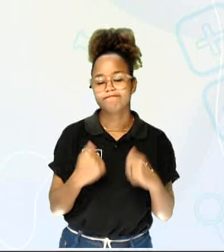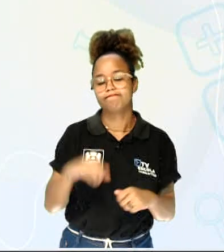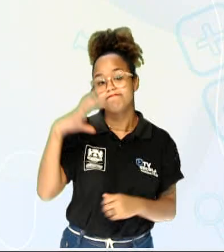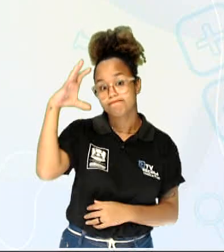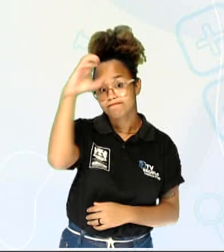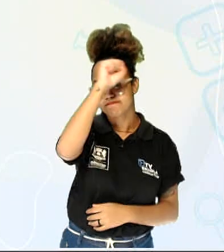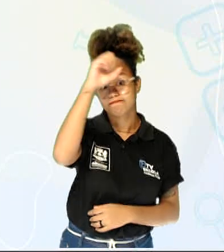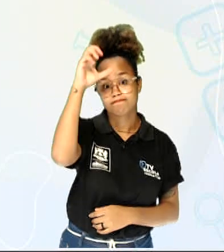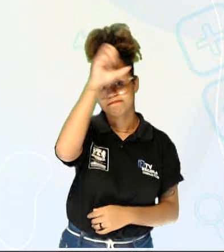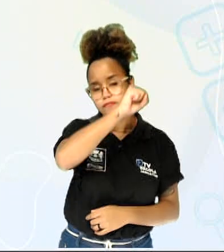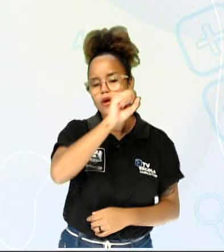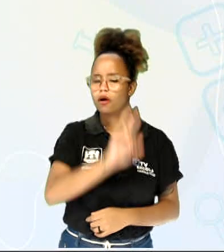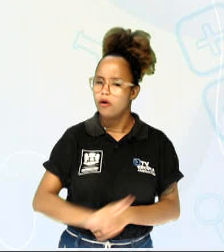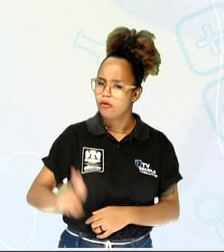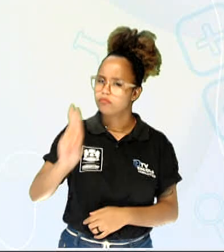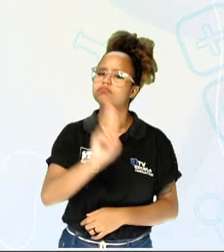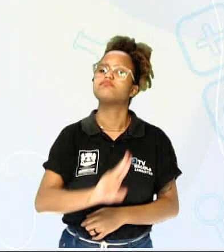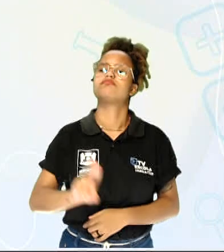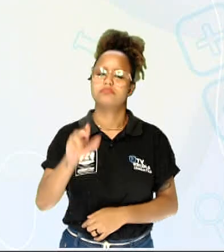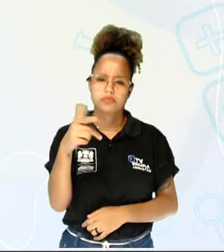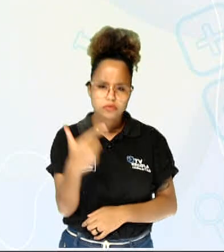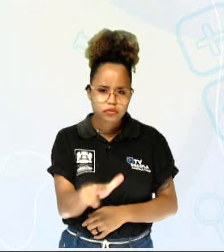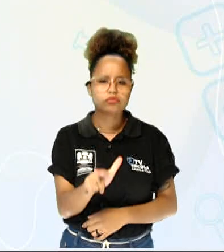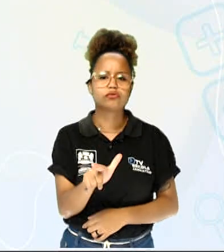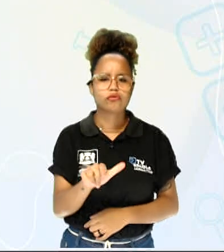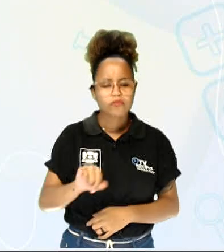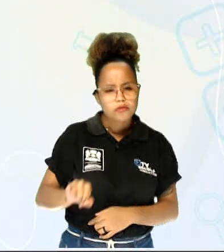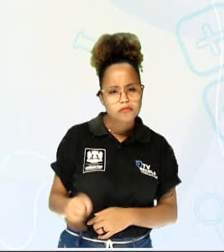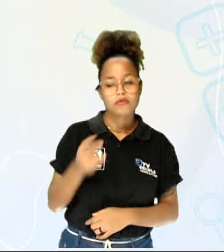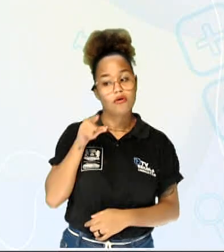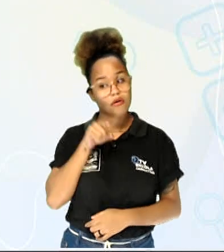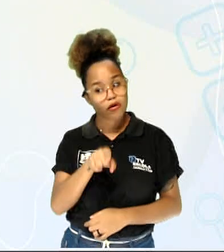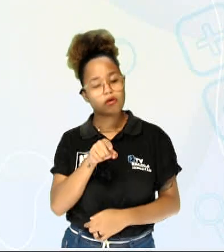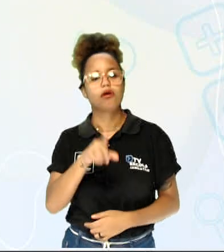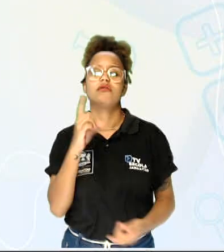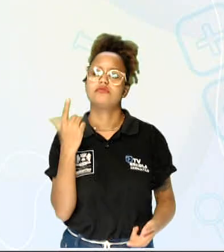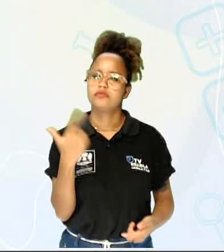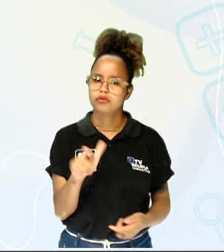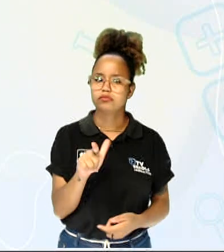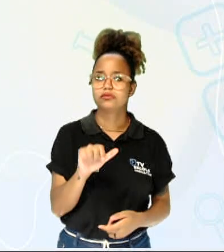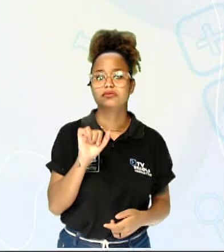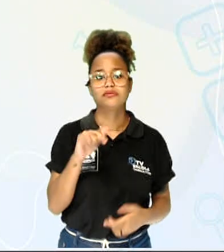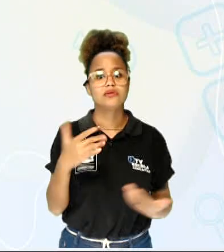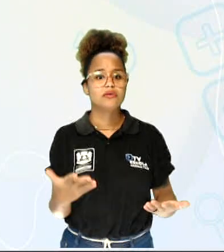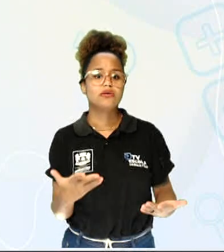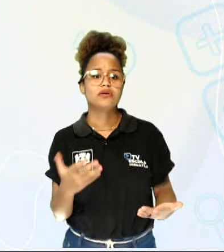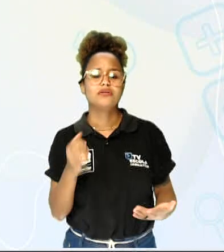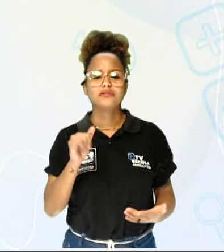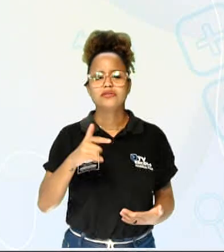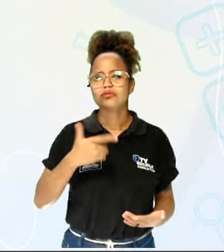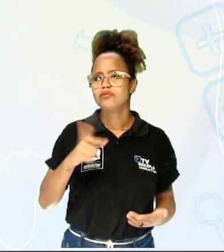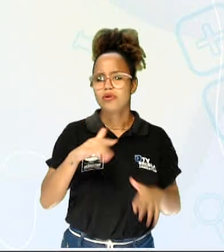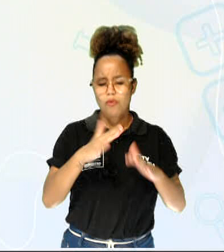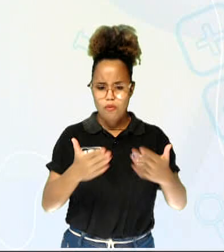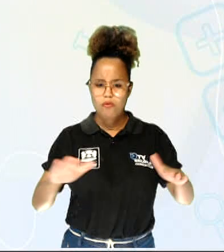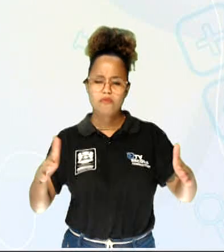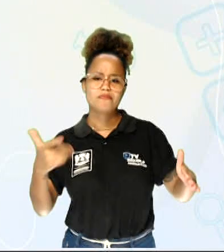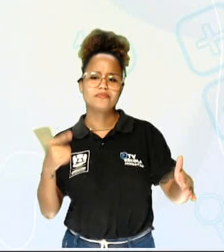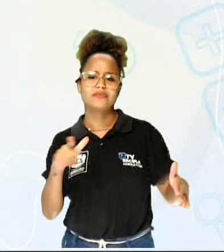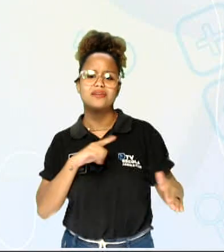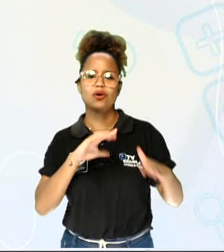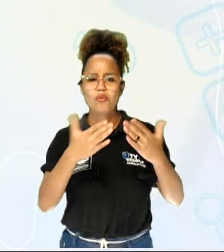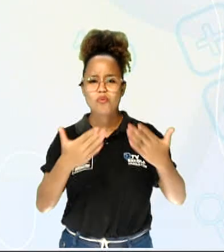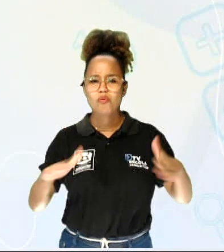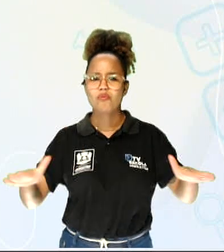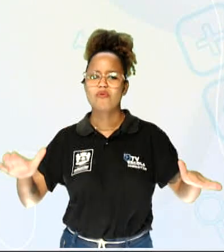a reutilizar, a reaproveitar esses pneus. Senão, ao invés de um oceano, nós teremos um